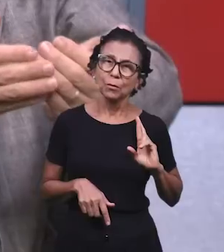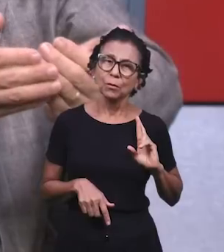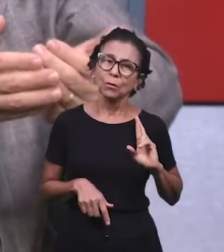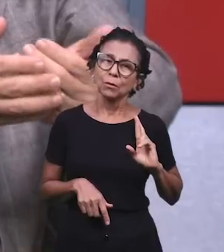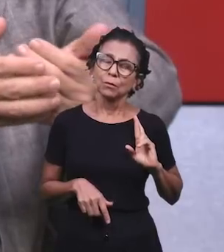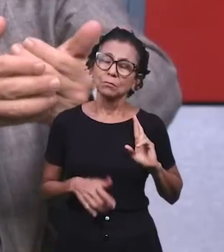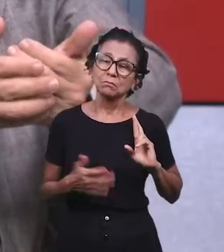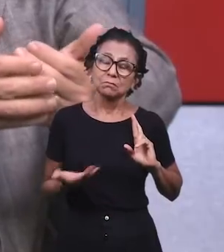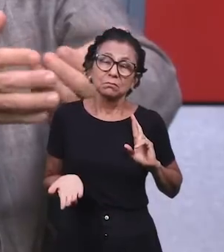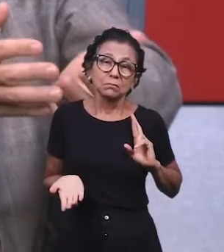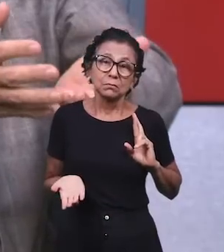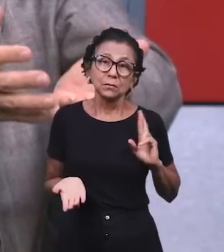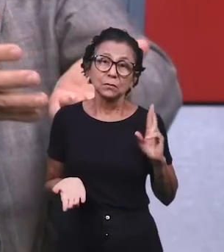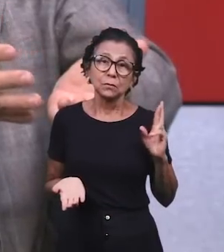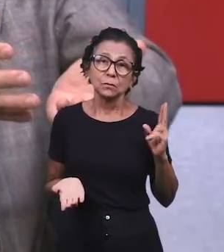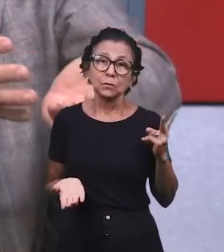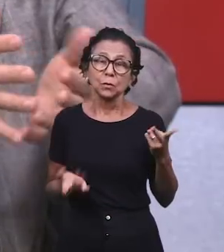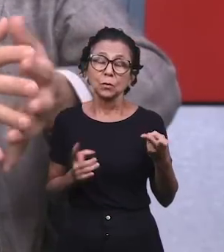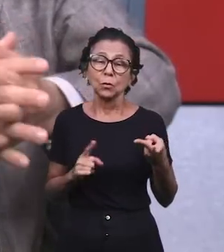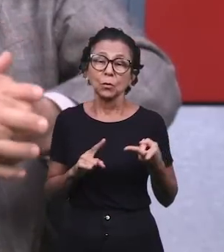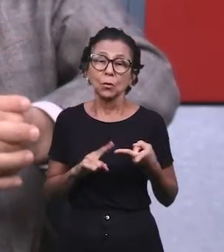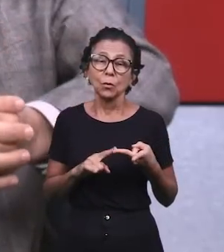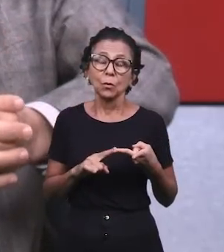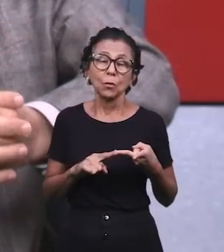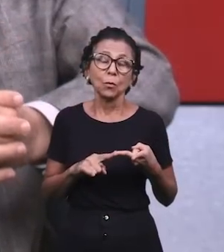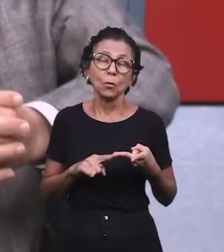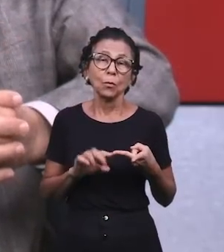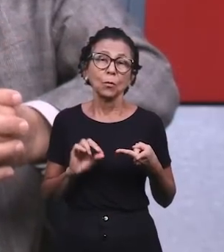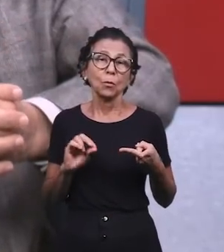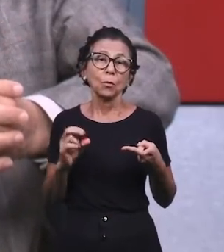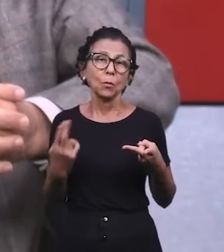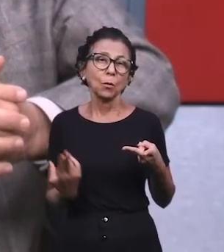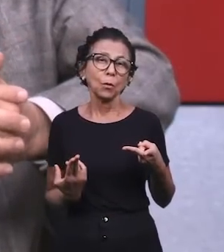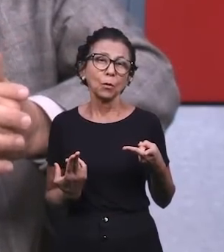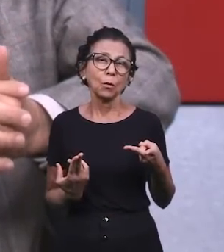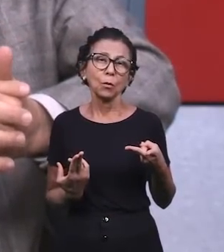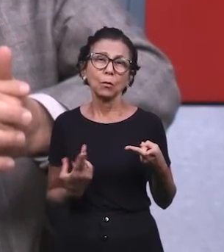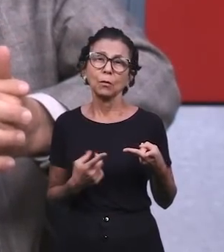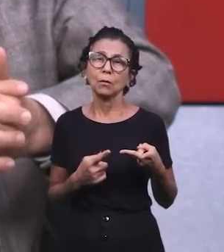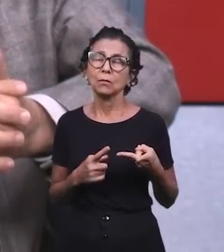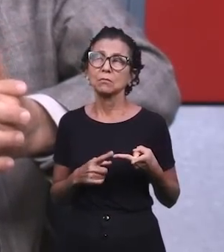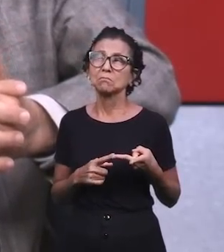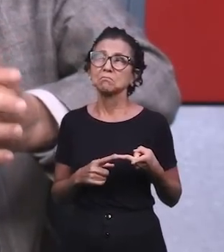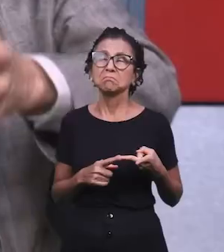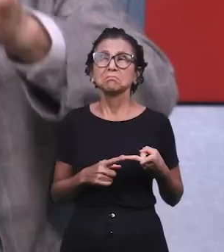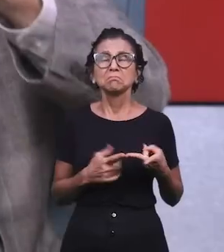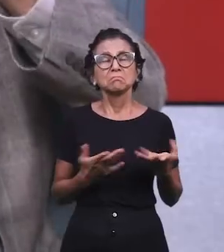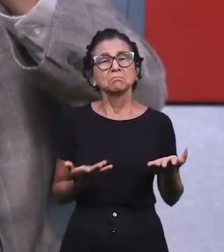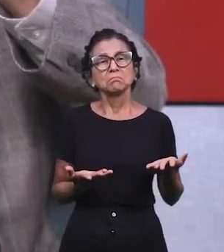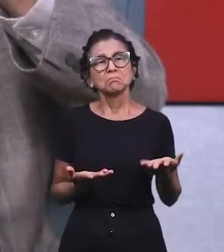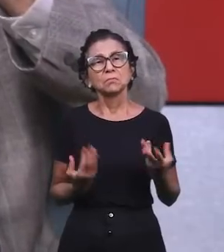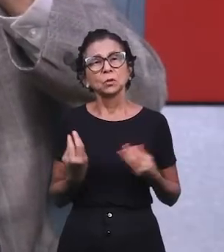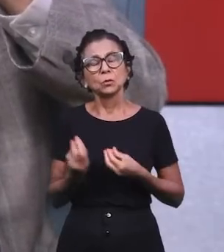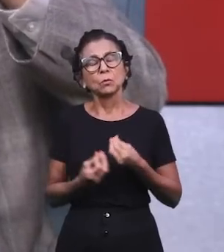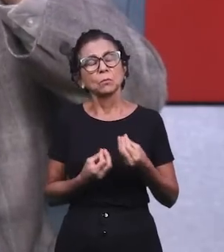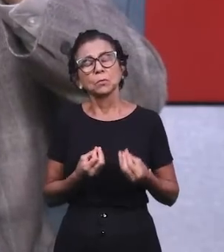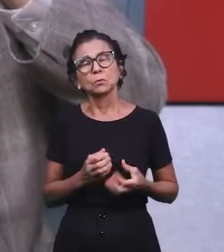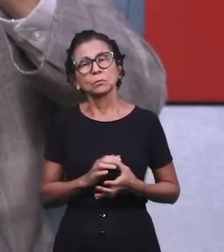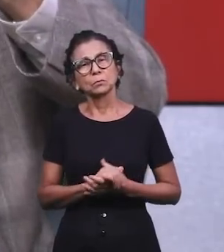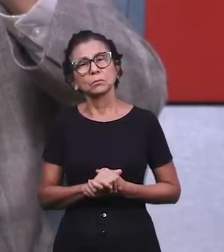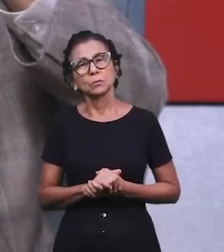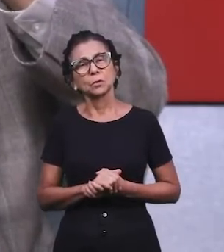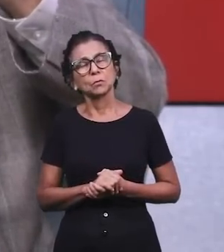Ou pela convicção dele do que ele achava? Não. A fé é